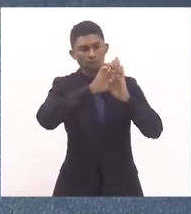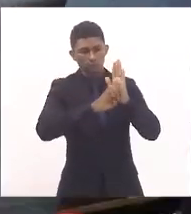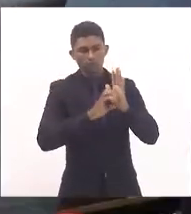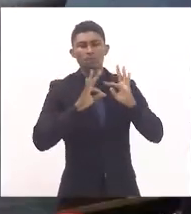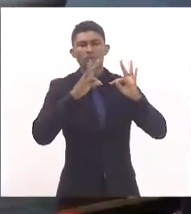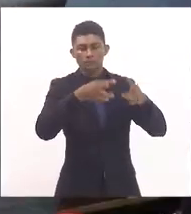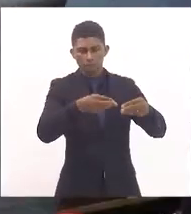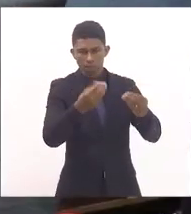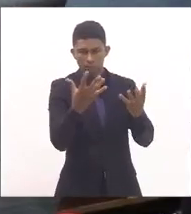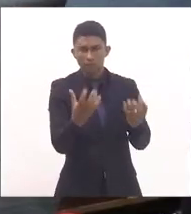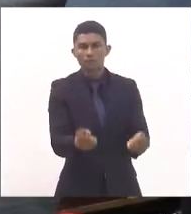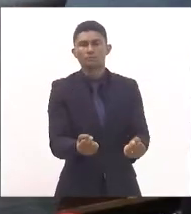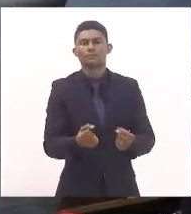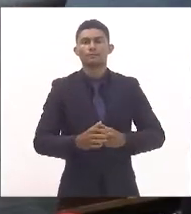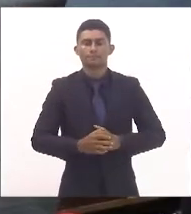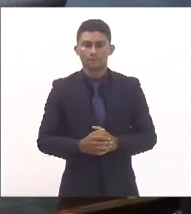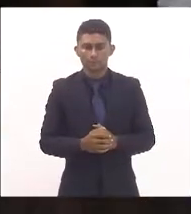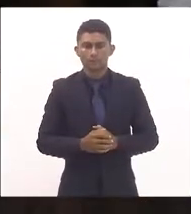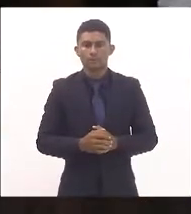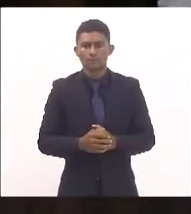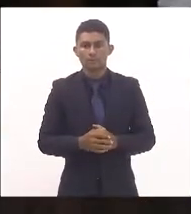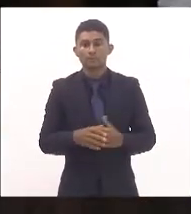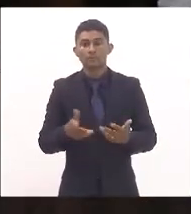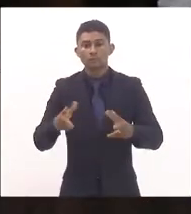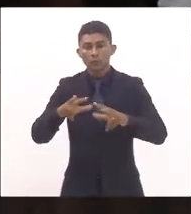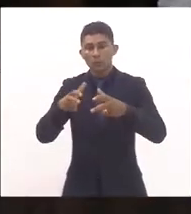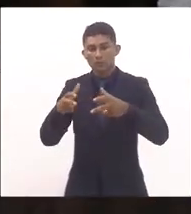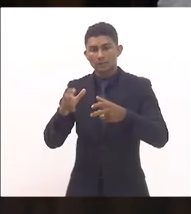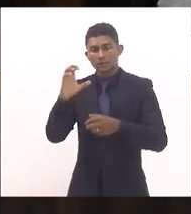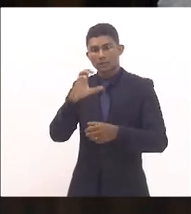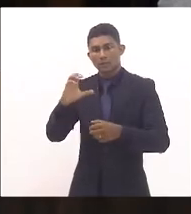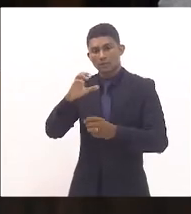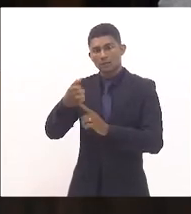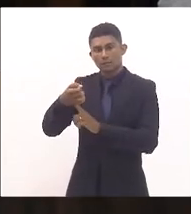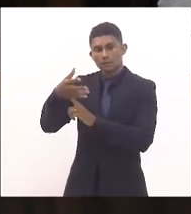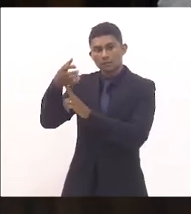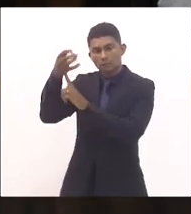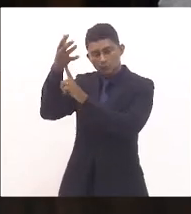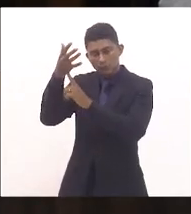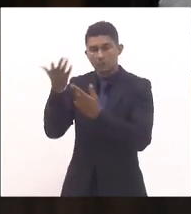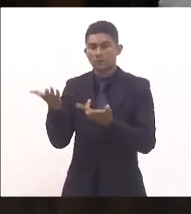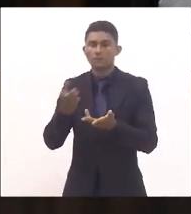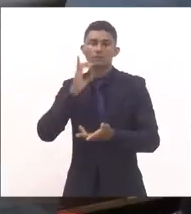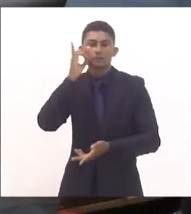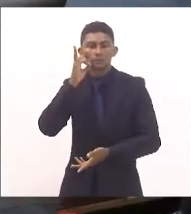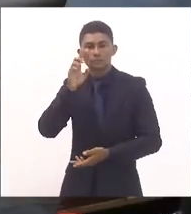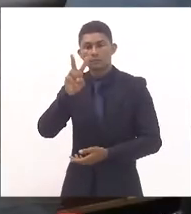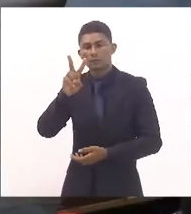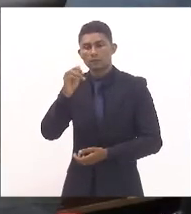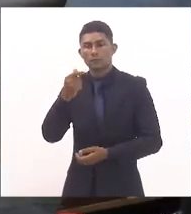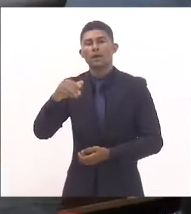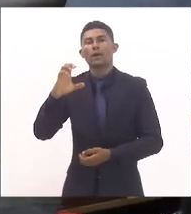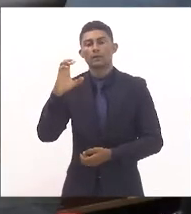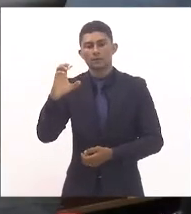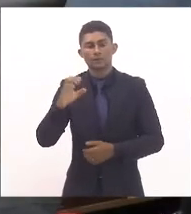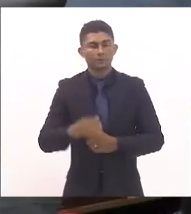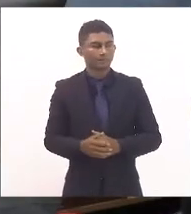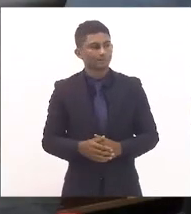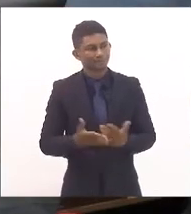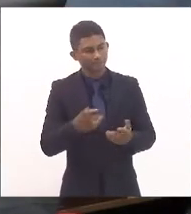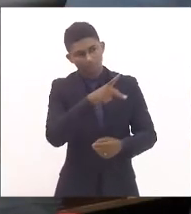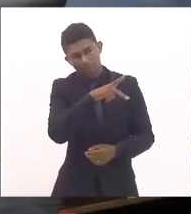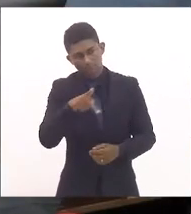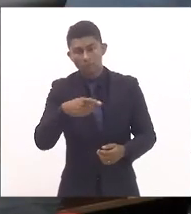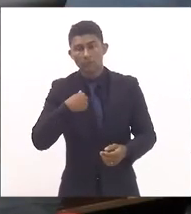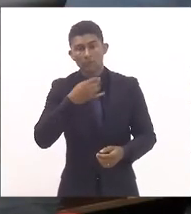plenário. Pela Comissão de Ciência e Tecnologia, deputado Valdeir Carneiro. Presidente André Siliano, antes de